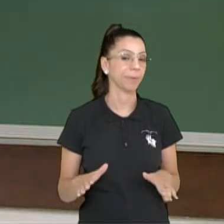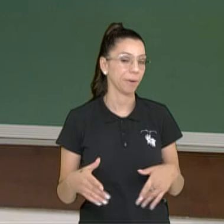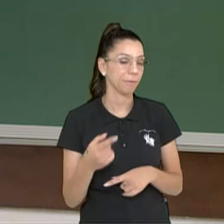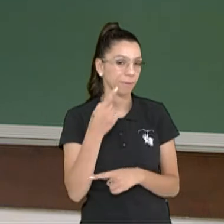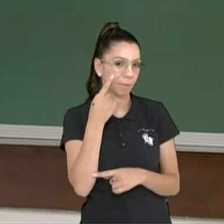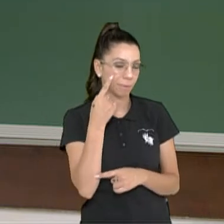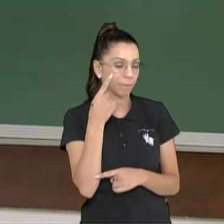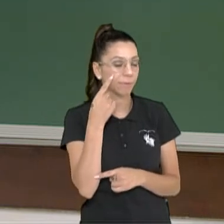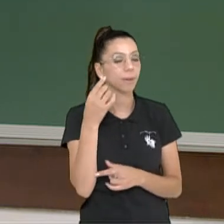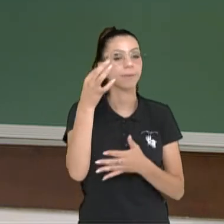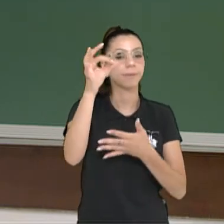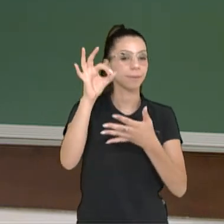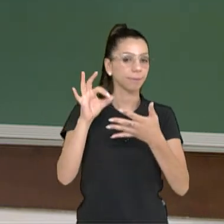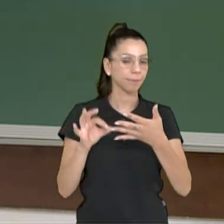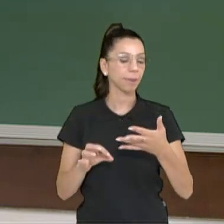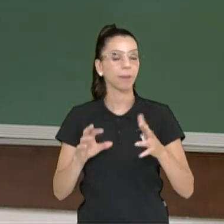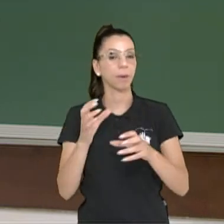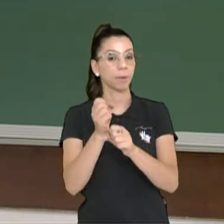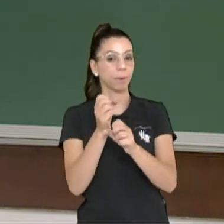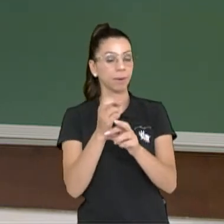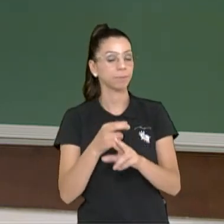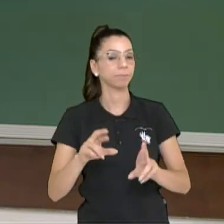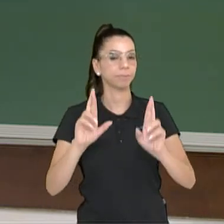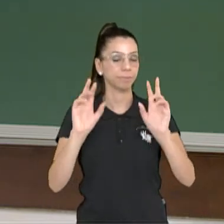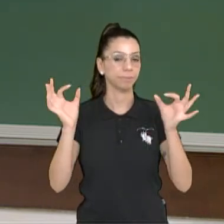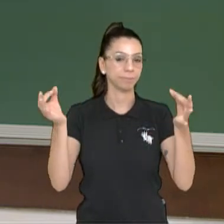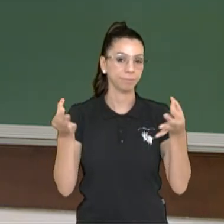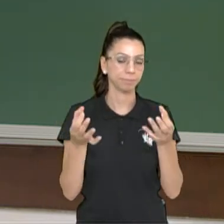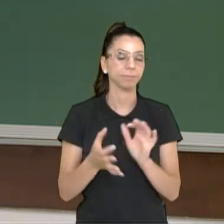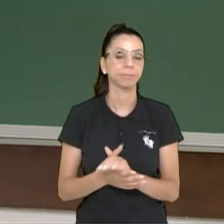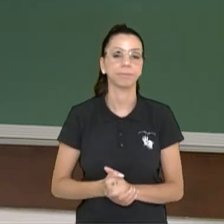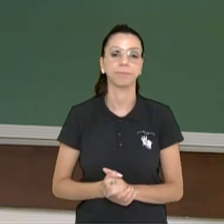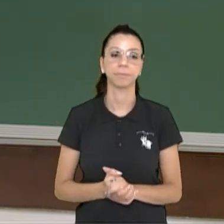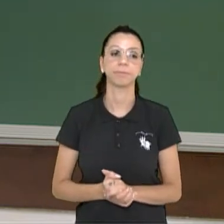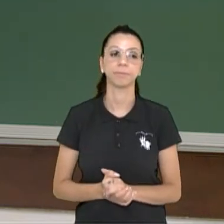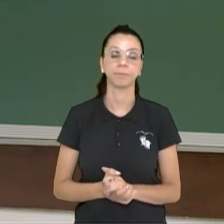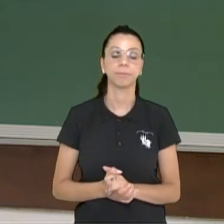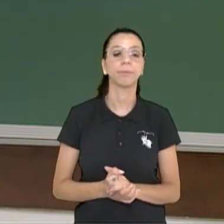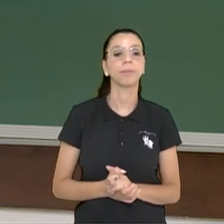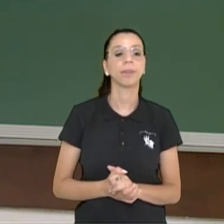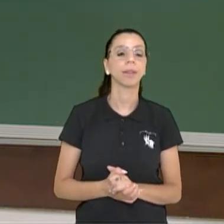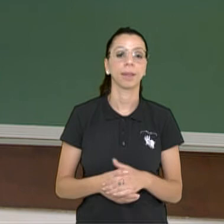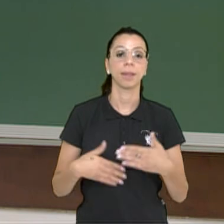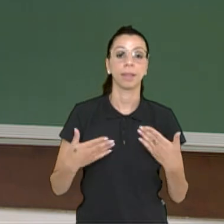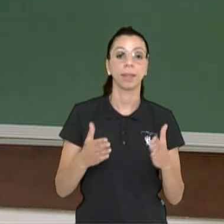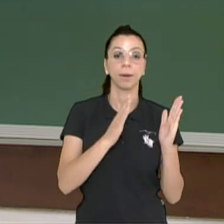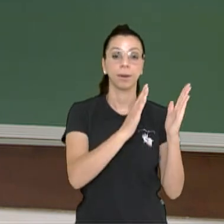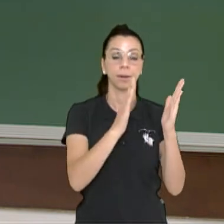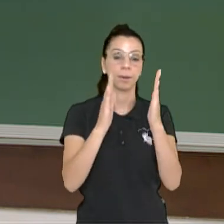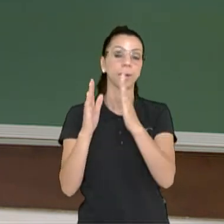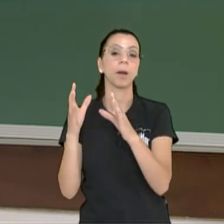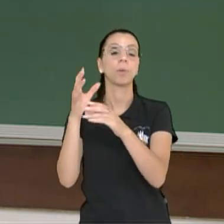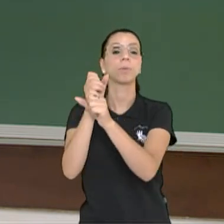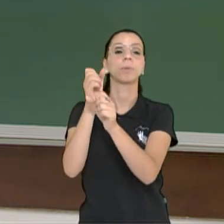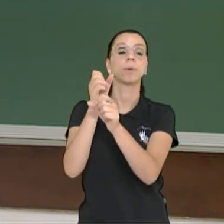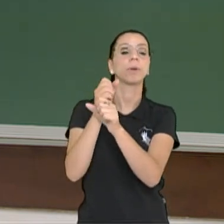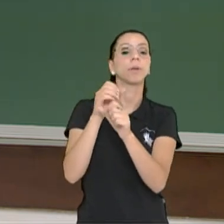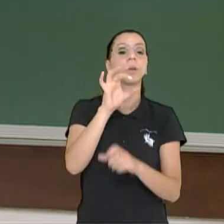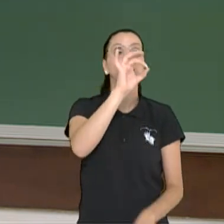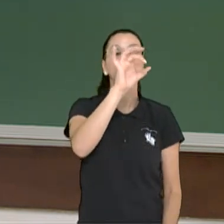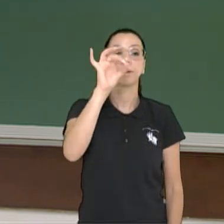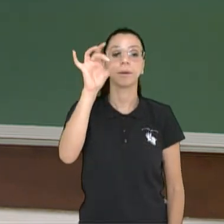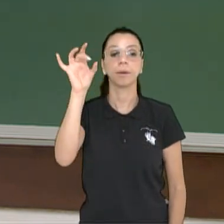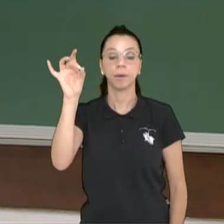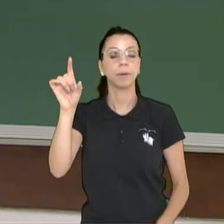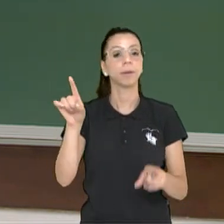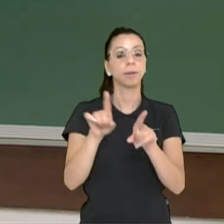Então vamos lá, pessoal, verificar se vocês calcularam de forma correta a frequência acumulada de cada uma das classes, a